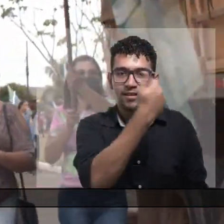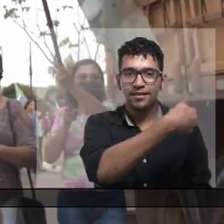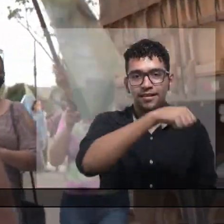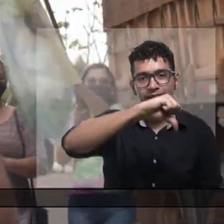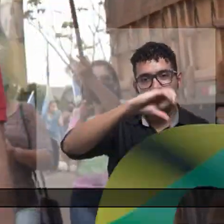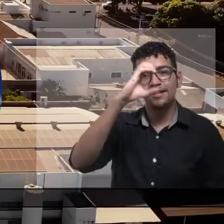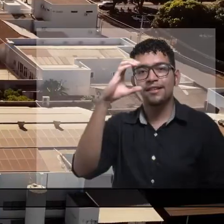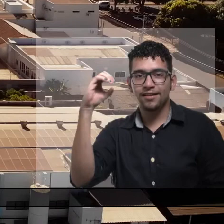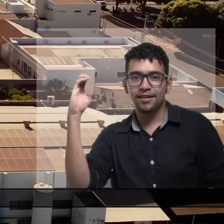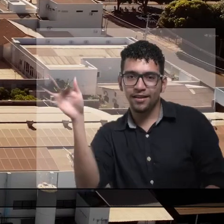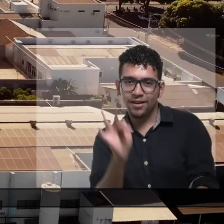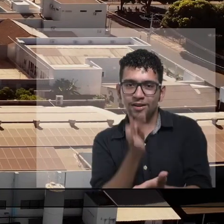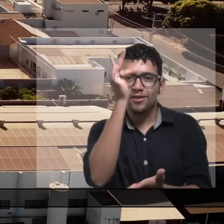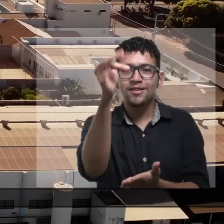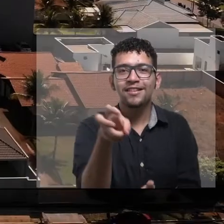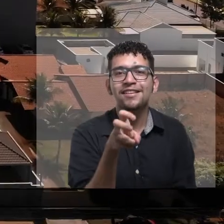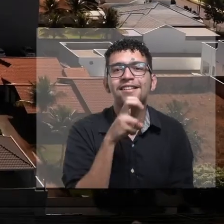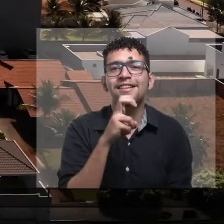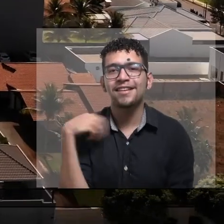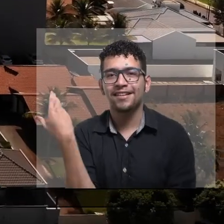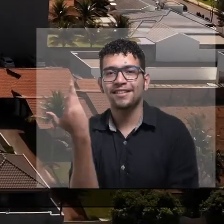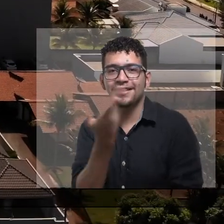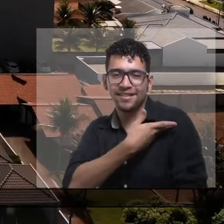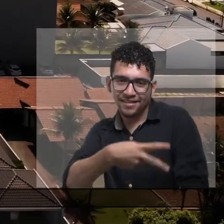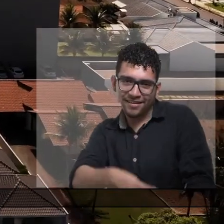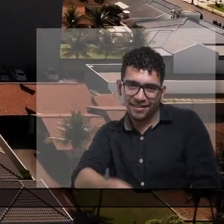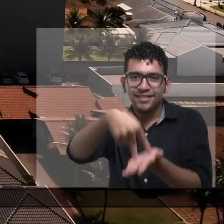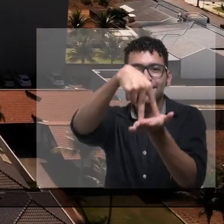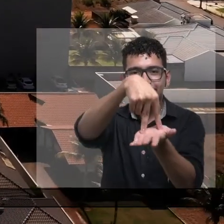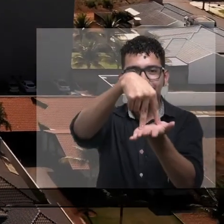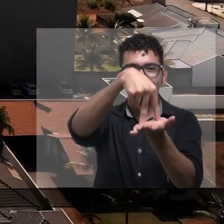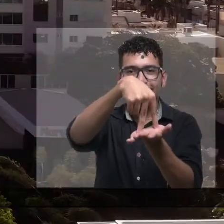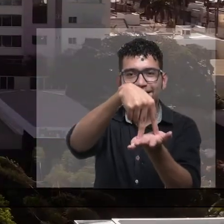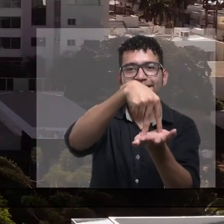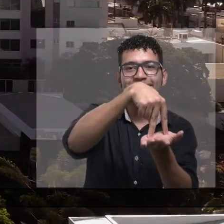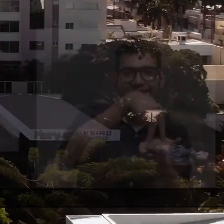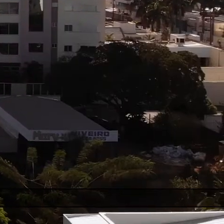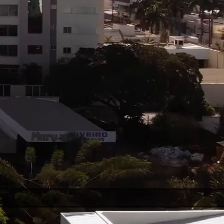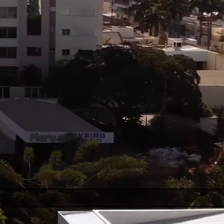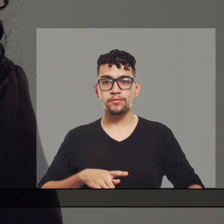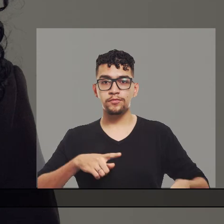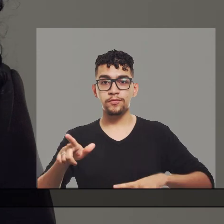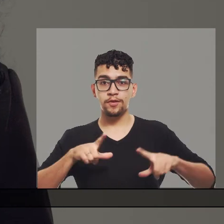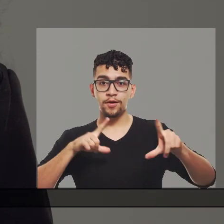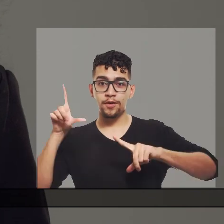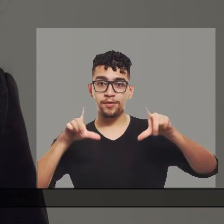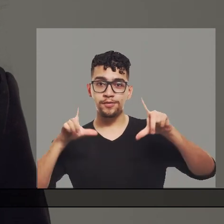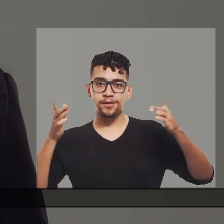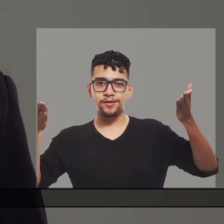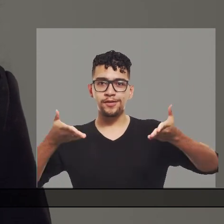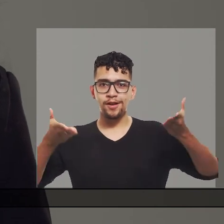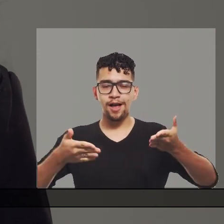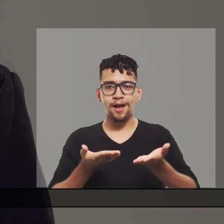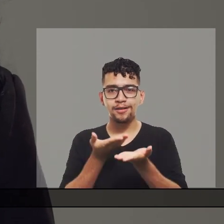Mela, 19 mil, um futuro de sorriso, tá na nossa mão. O episódio